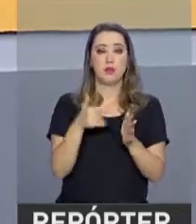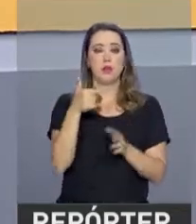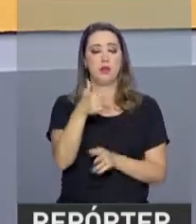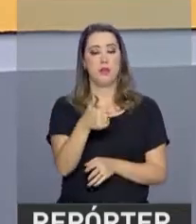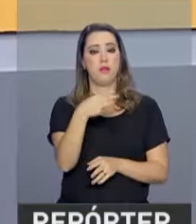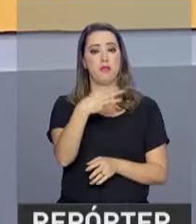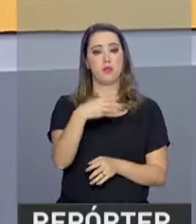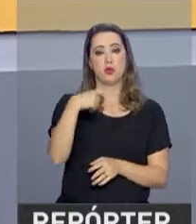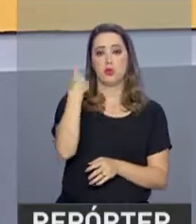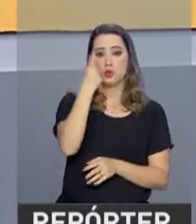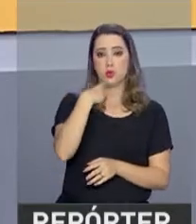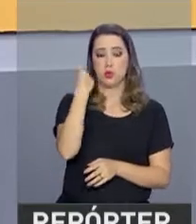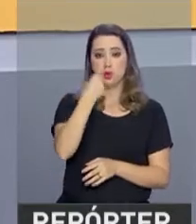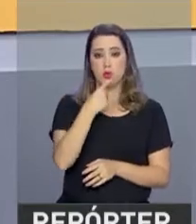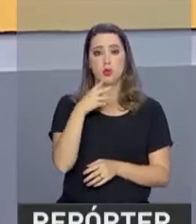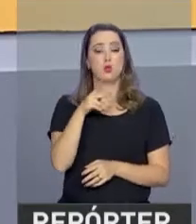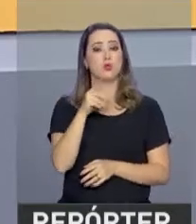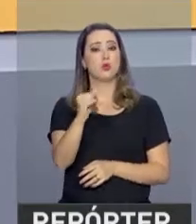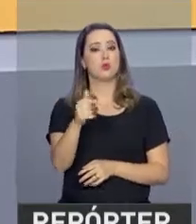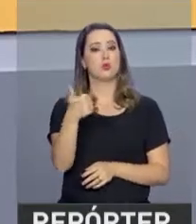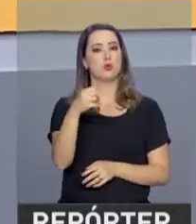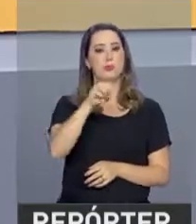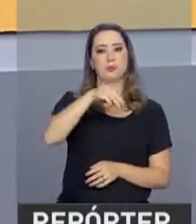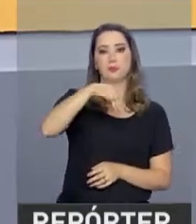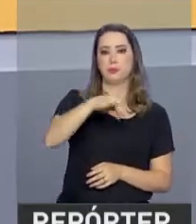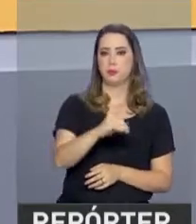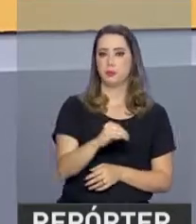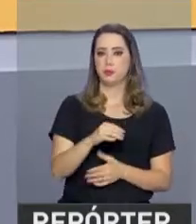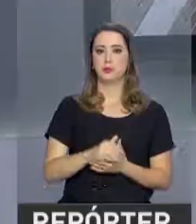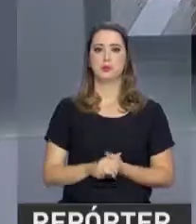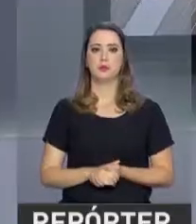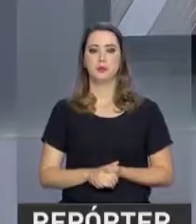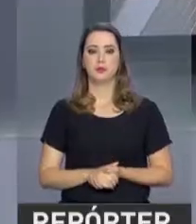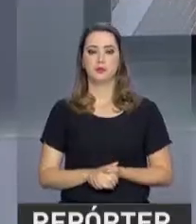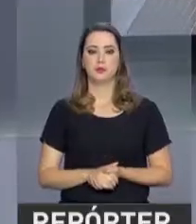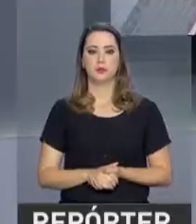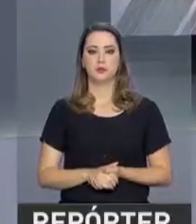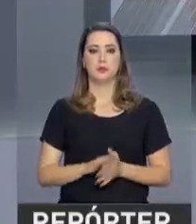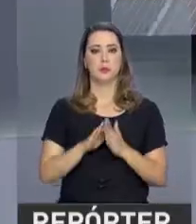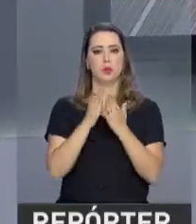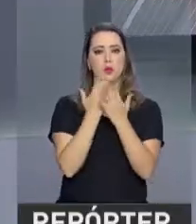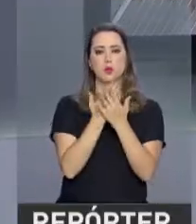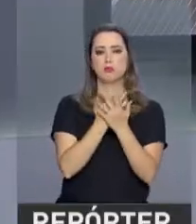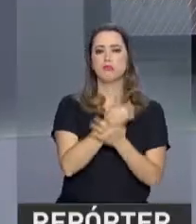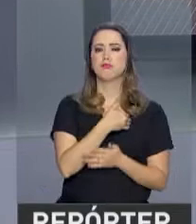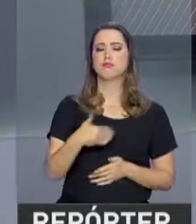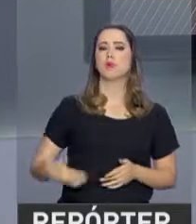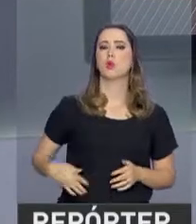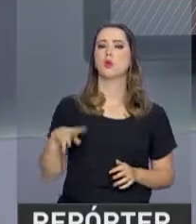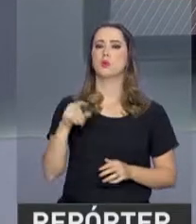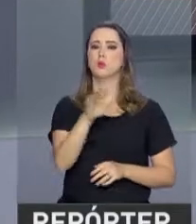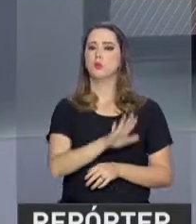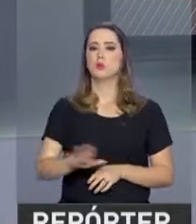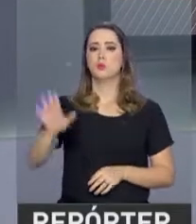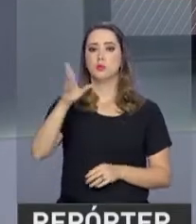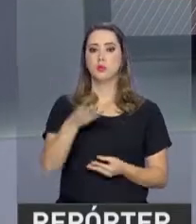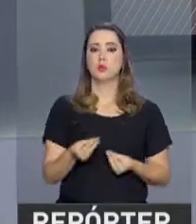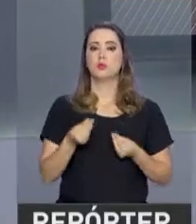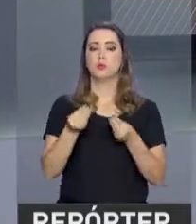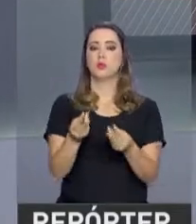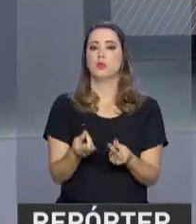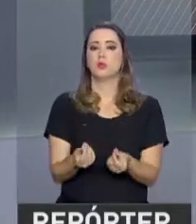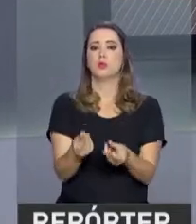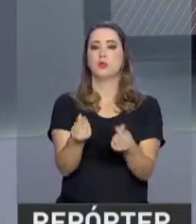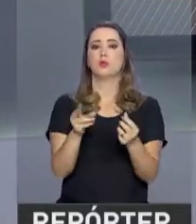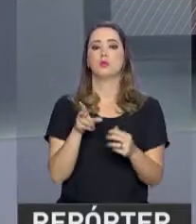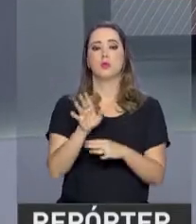23 horas e 59 minutos de 18 de maio as escolas públicas de todo o país vão receber recursos